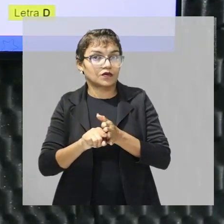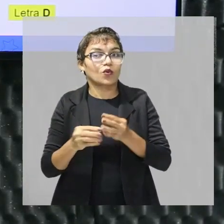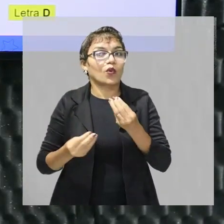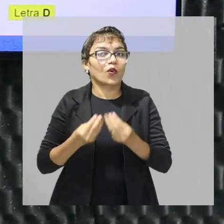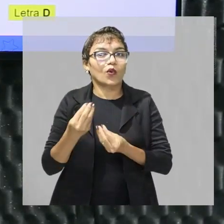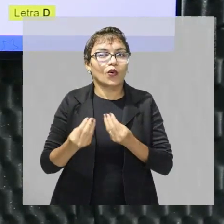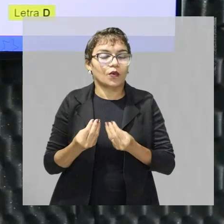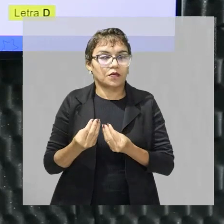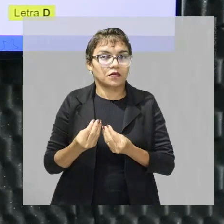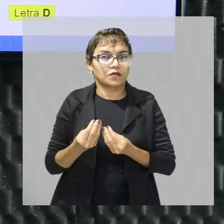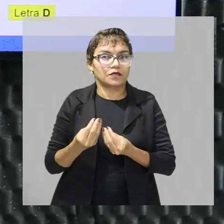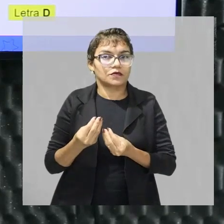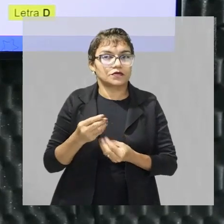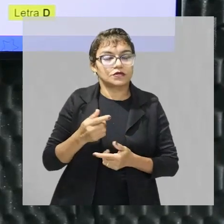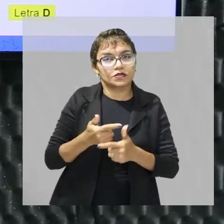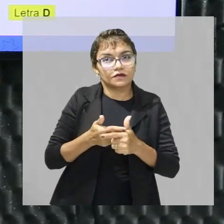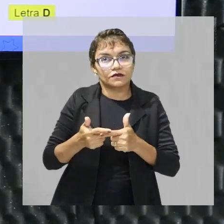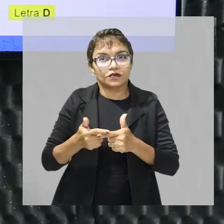por